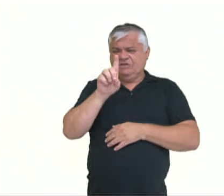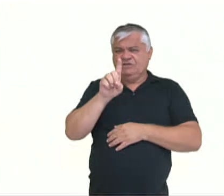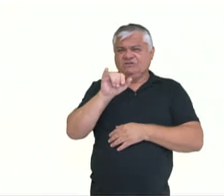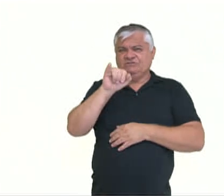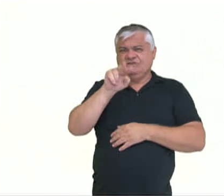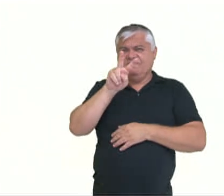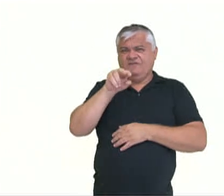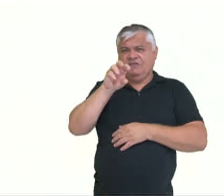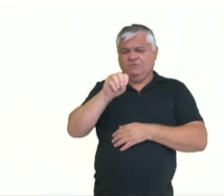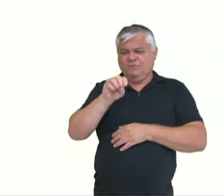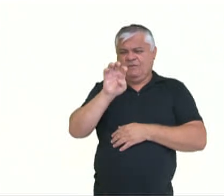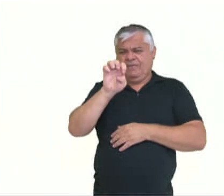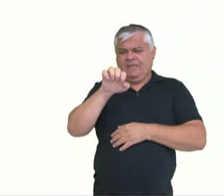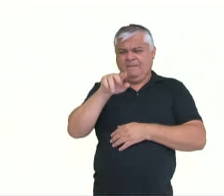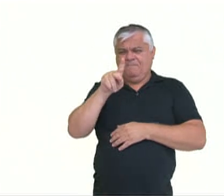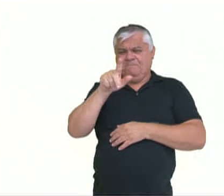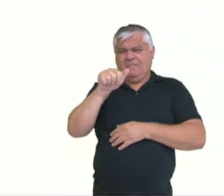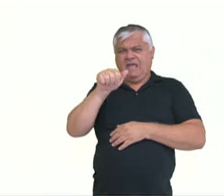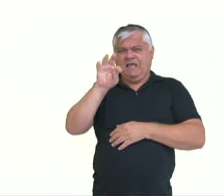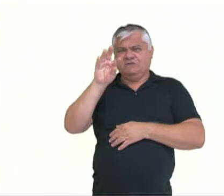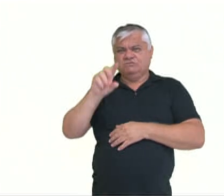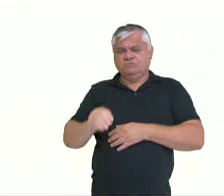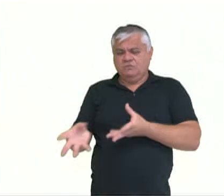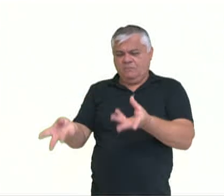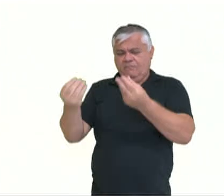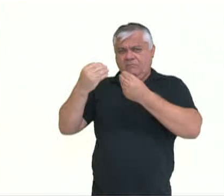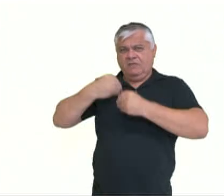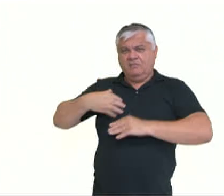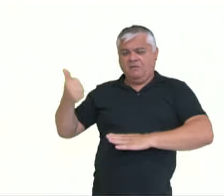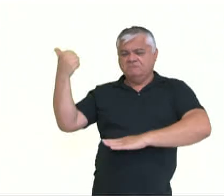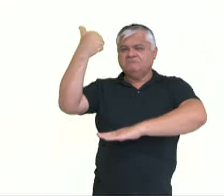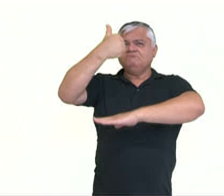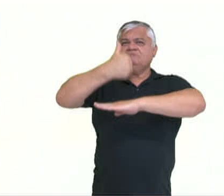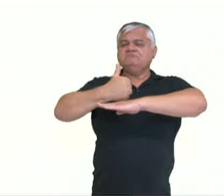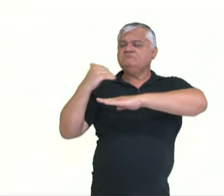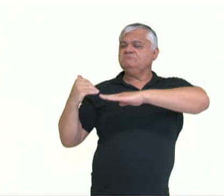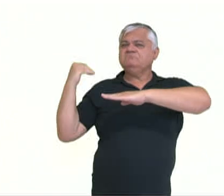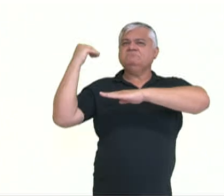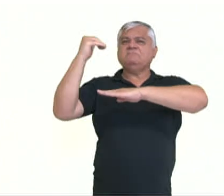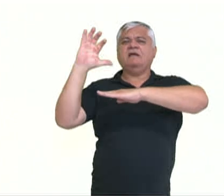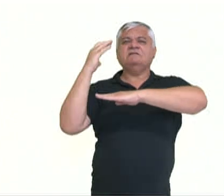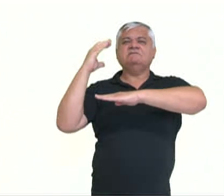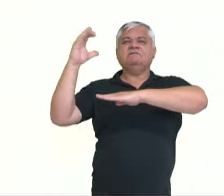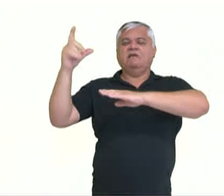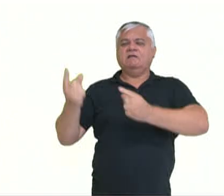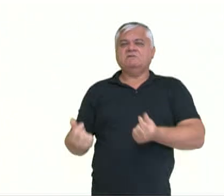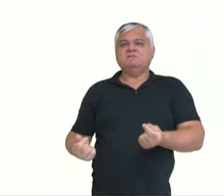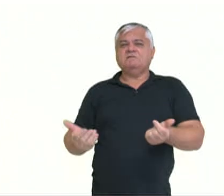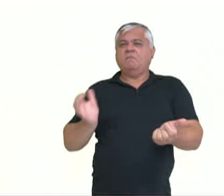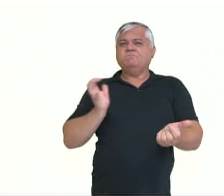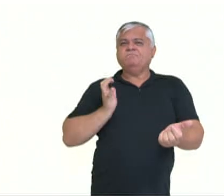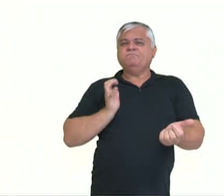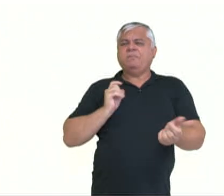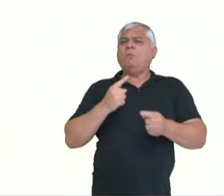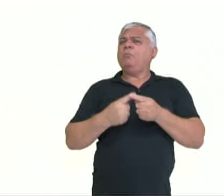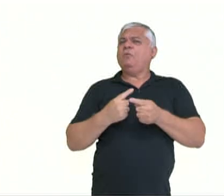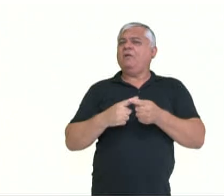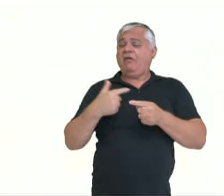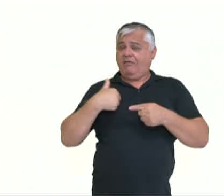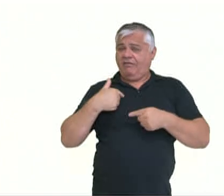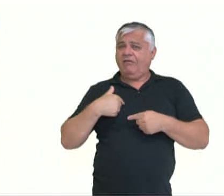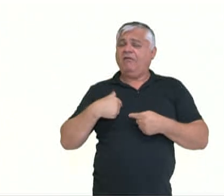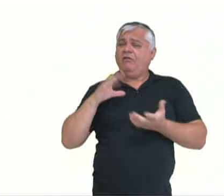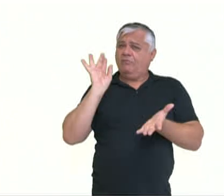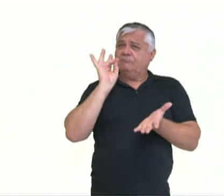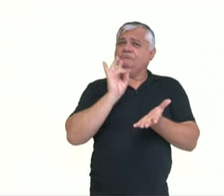me darias o primeiro lugar entre os homens, acima da ciência e da riqueza, porque eras a genuína e